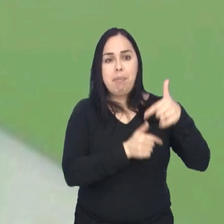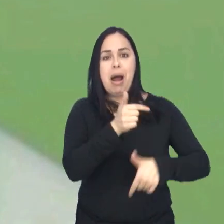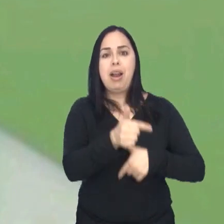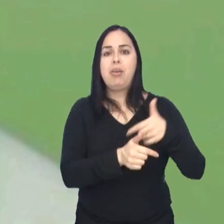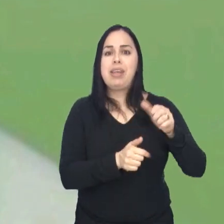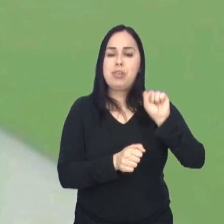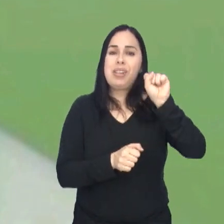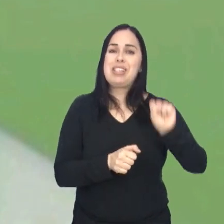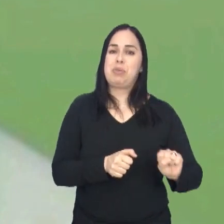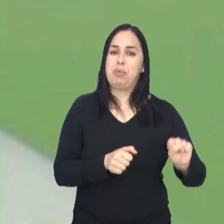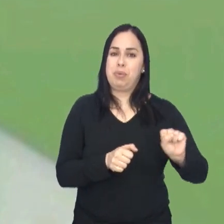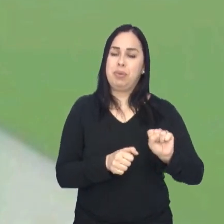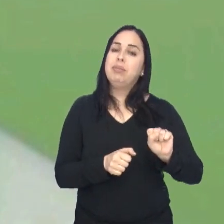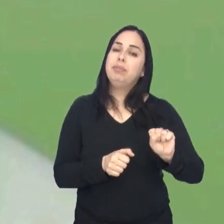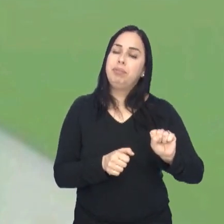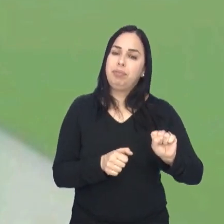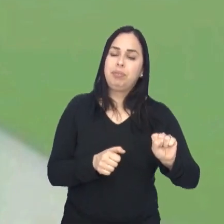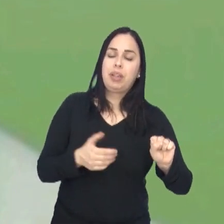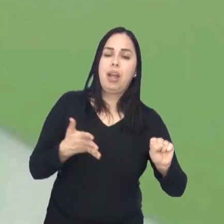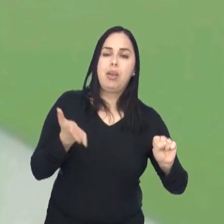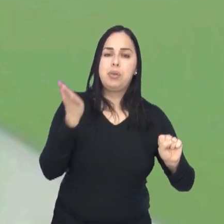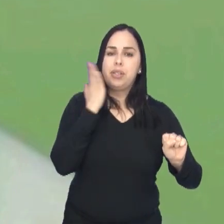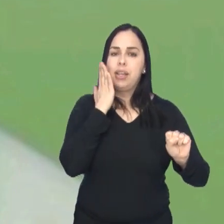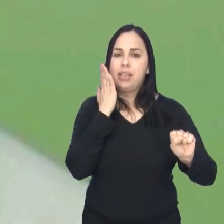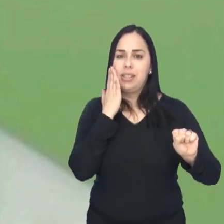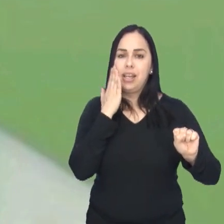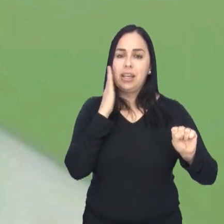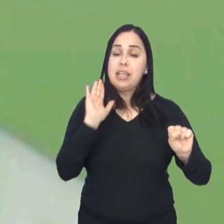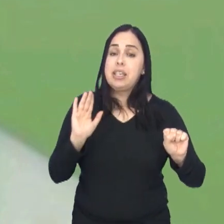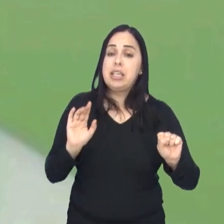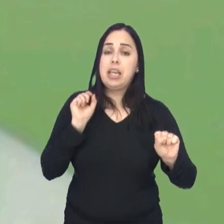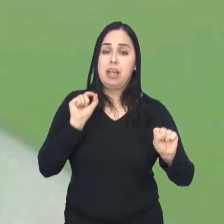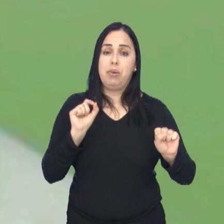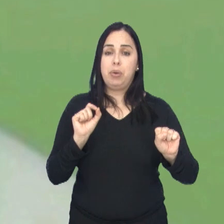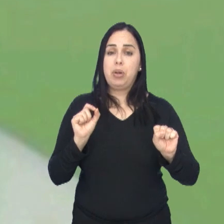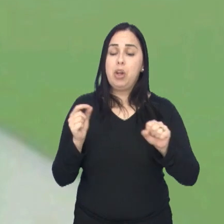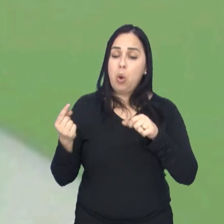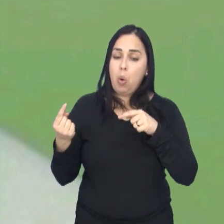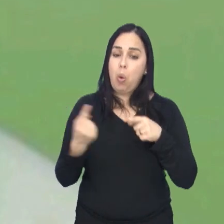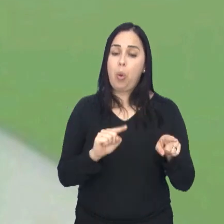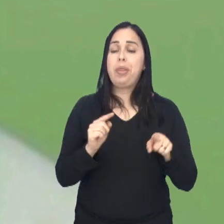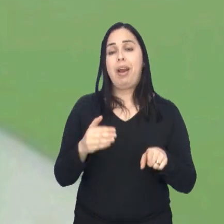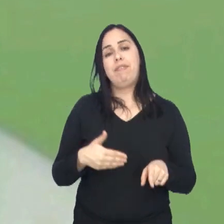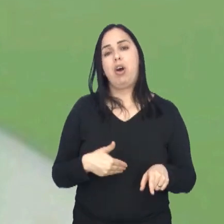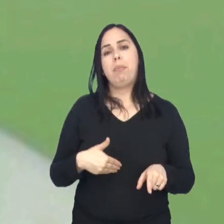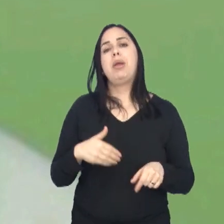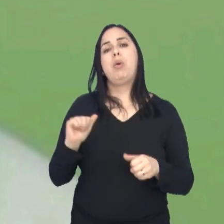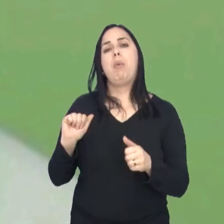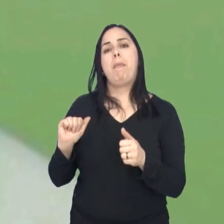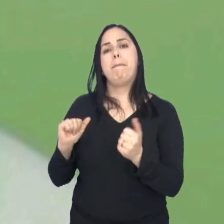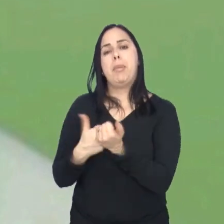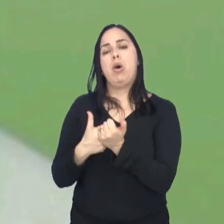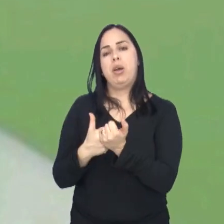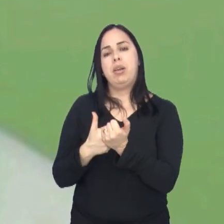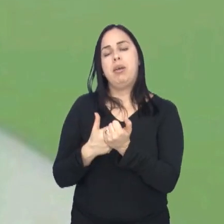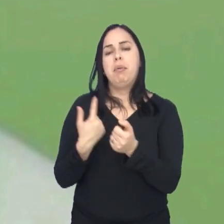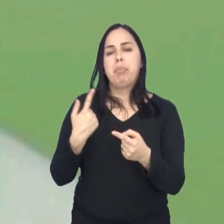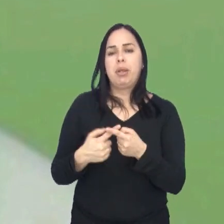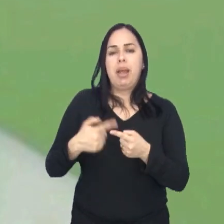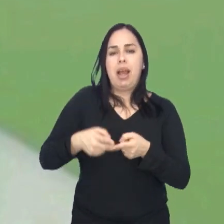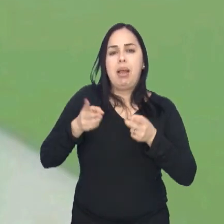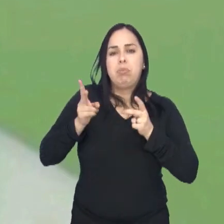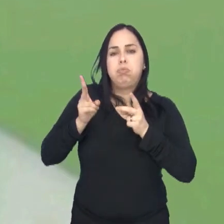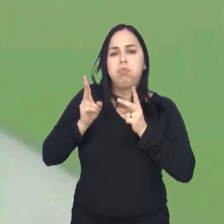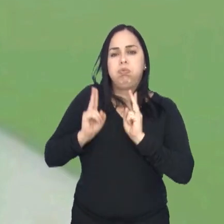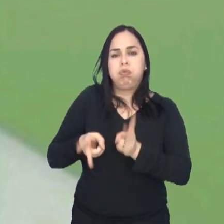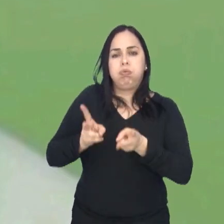Sul. E eu sei que apoiar esta causa do combate à fome é dar continuidade ao